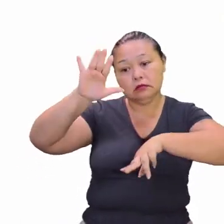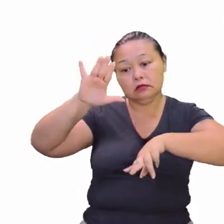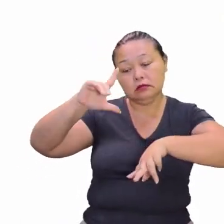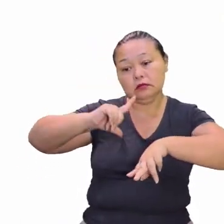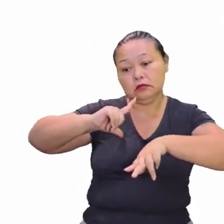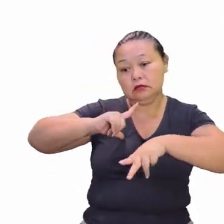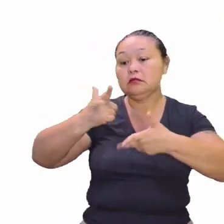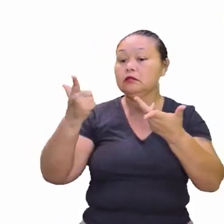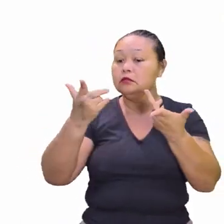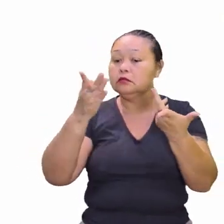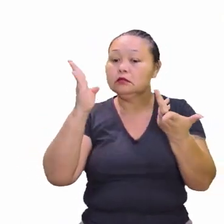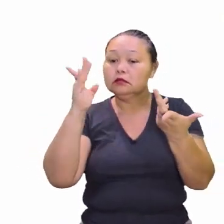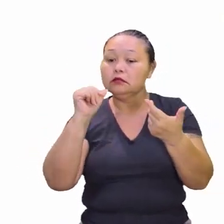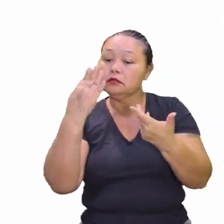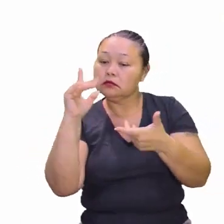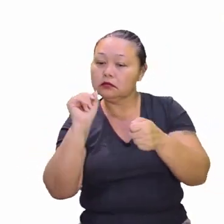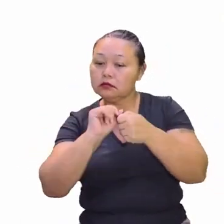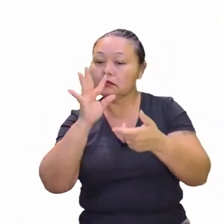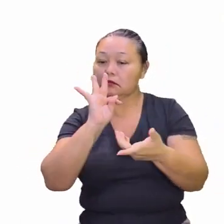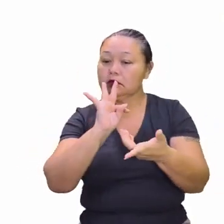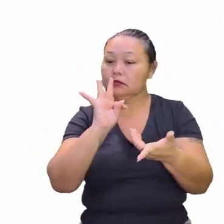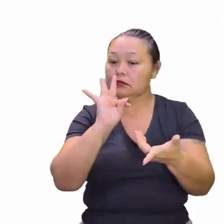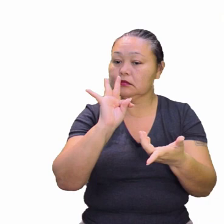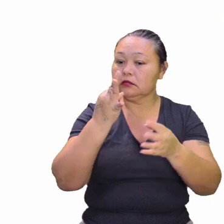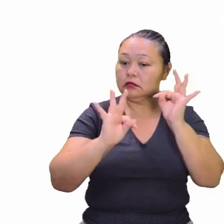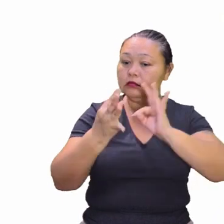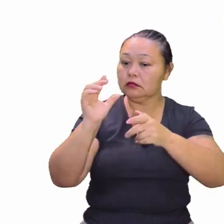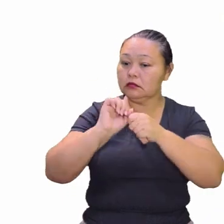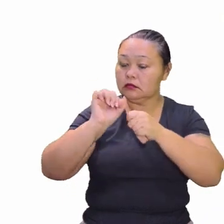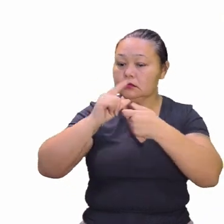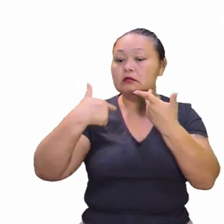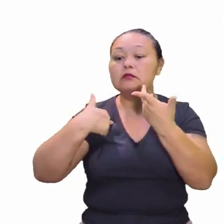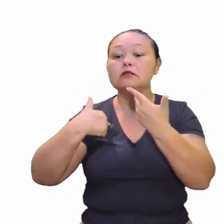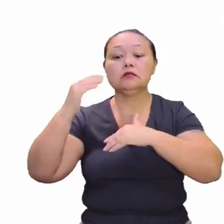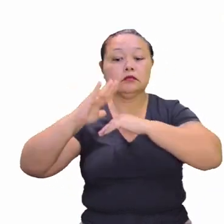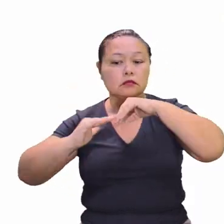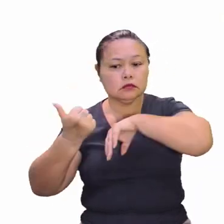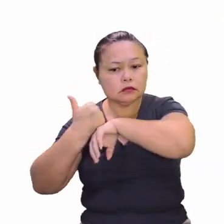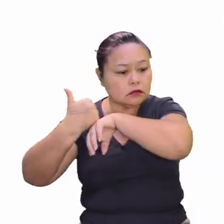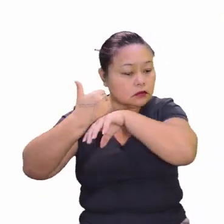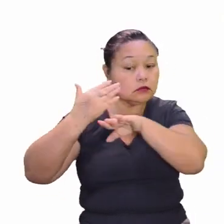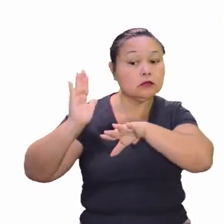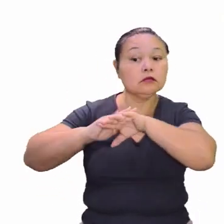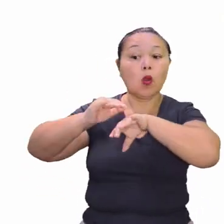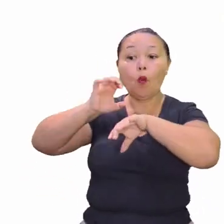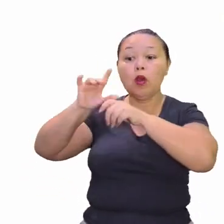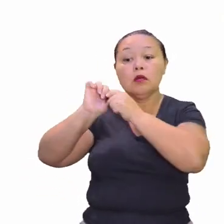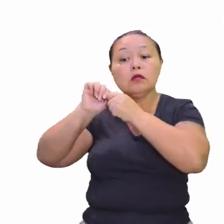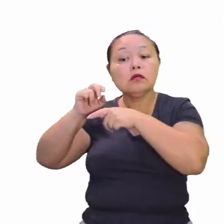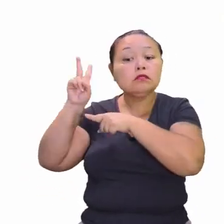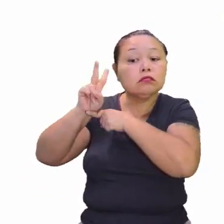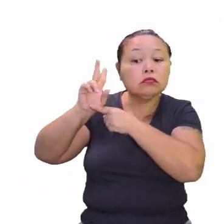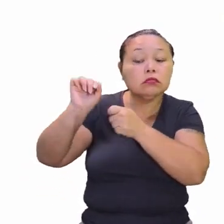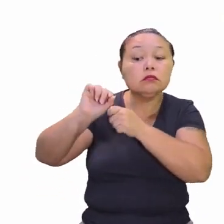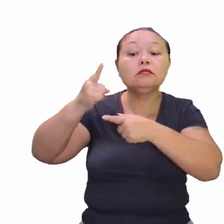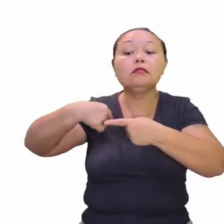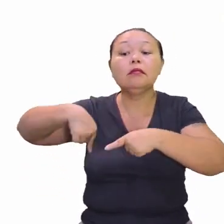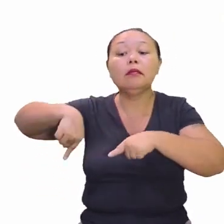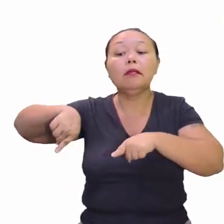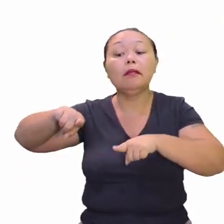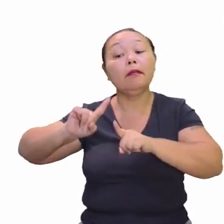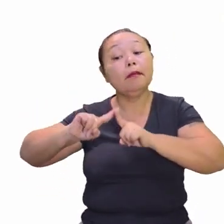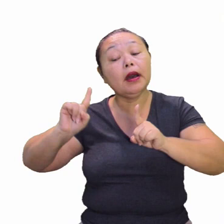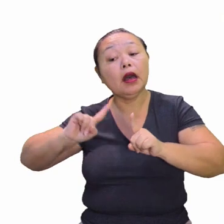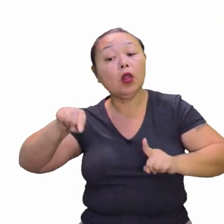algumas biotecnologia, tem agrônomos, no todo esse processo de produção aqui em Rondônia, mas a nossa pecuária